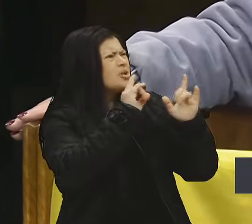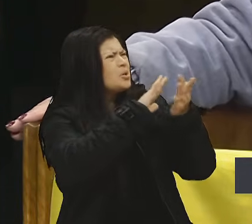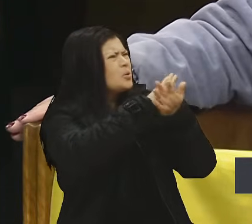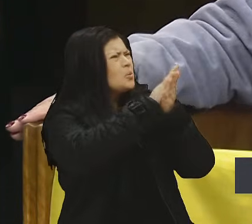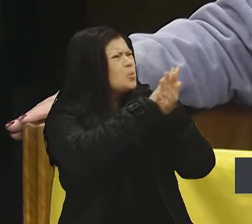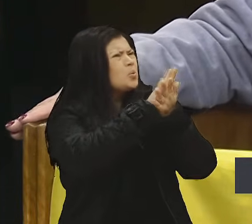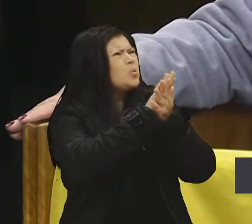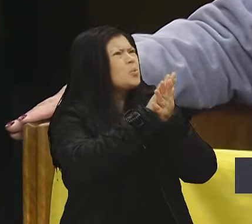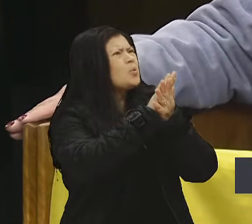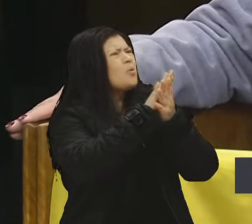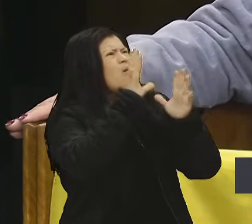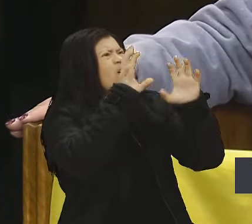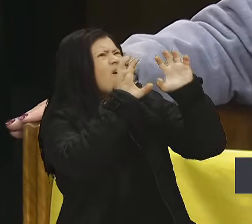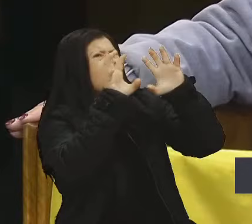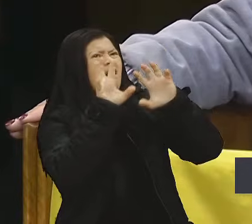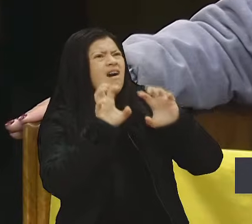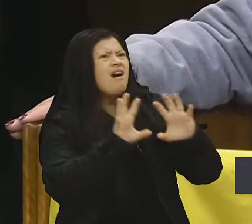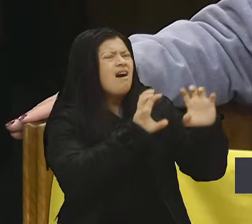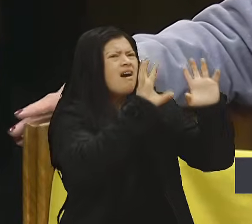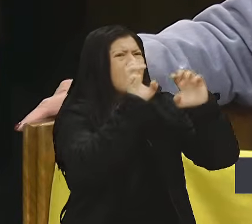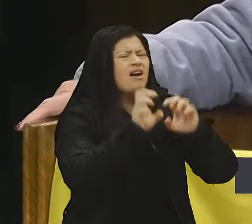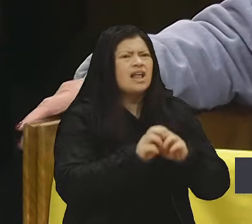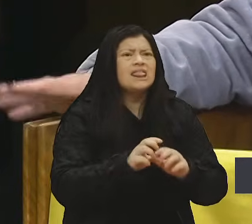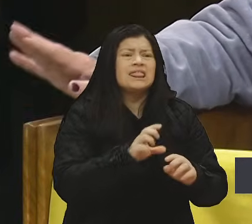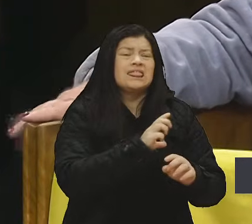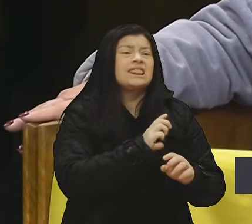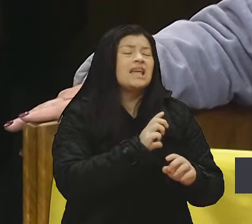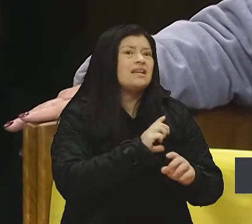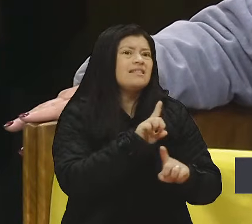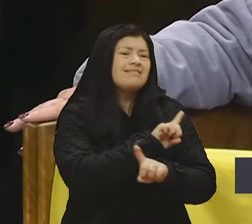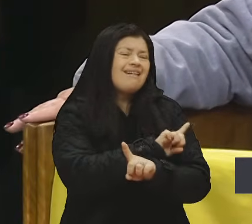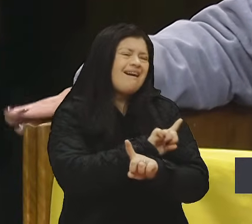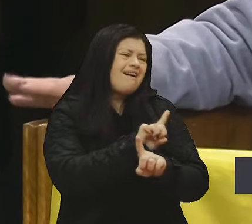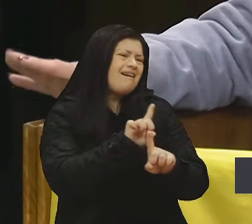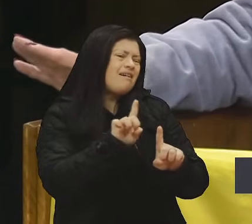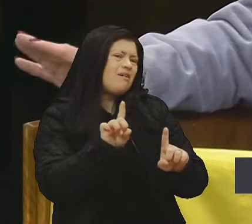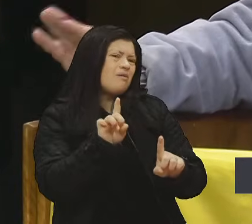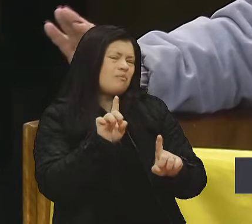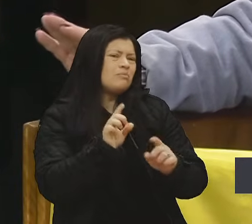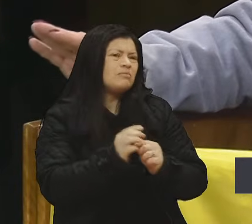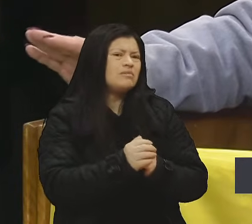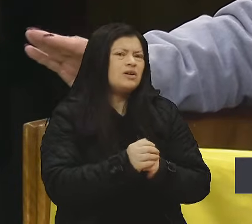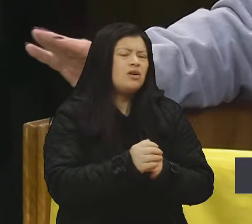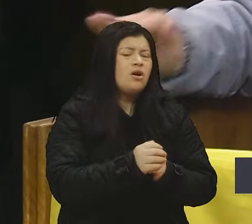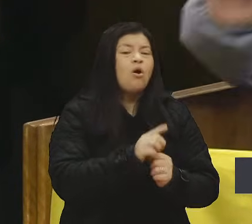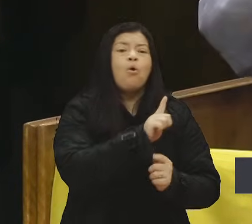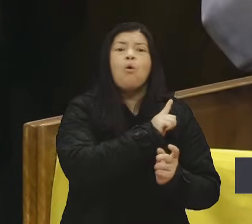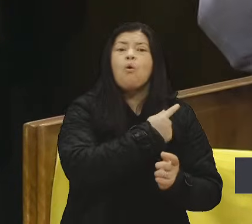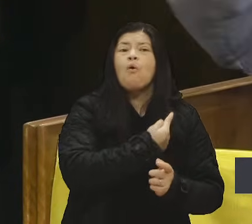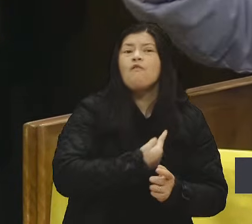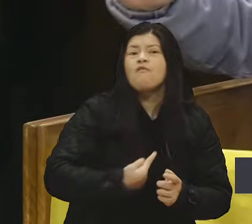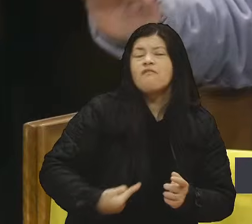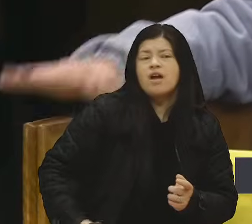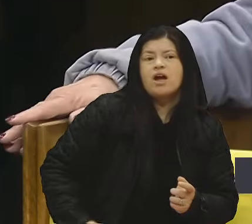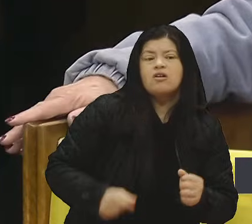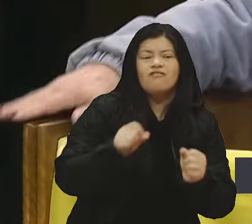Bilac ainda tem motivo. Daí me disseram, não, o governo está reformando todo o Bilac,